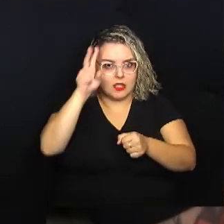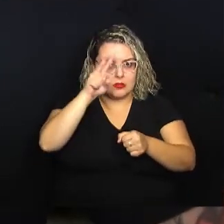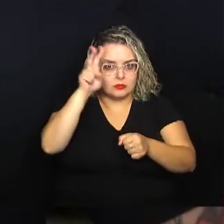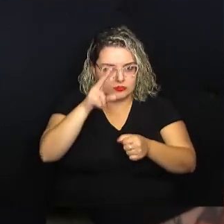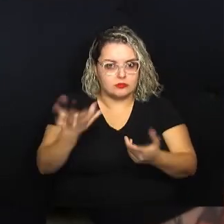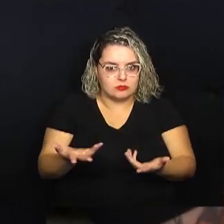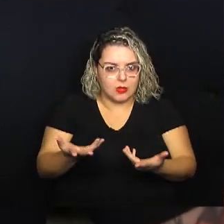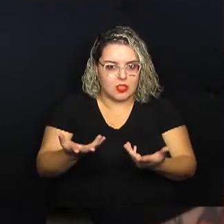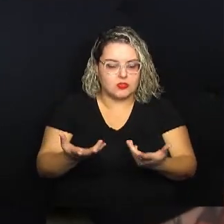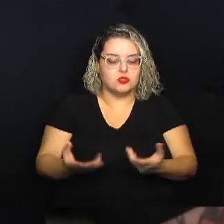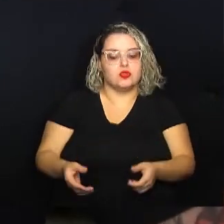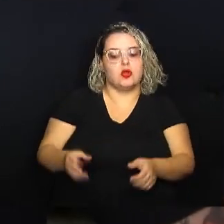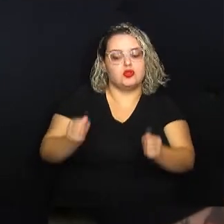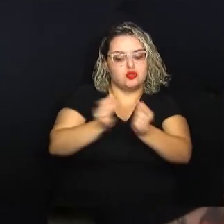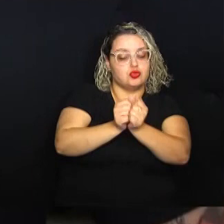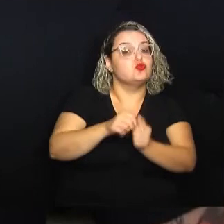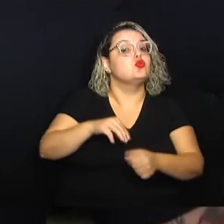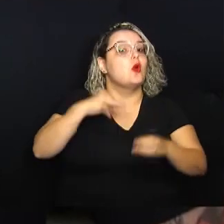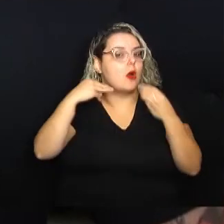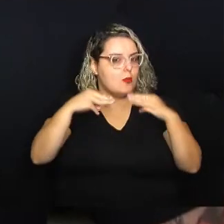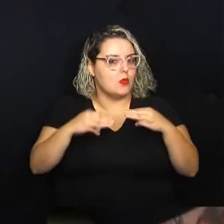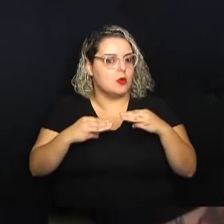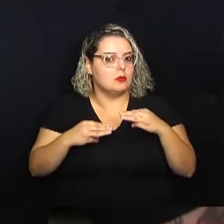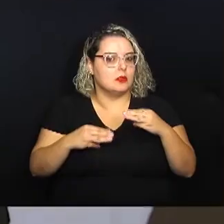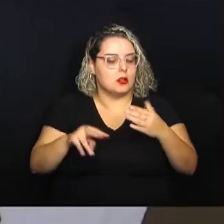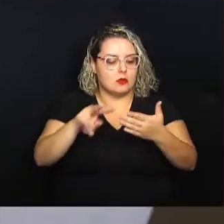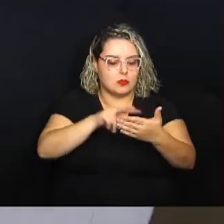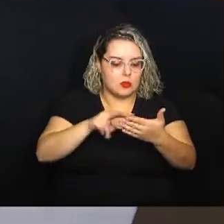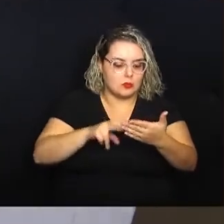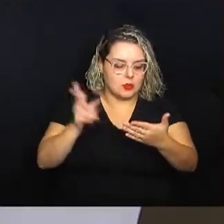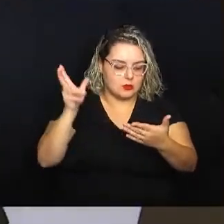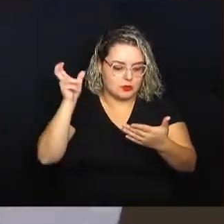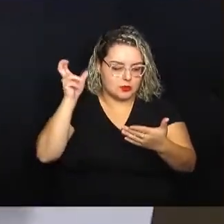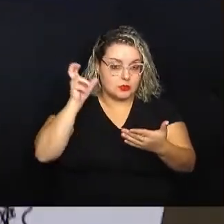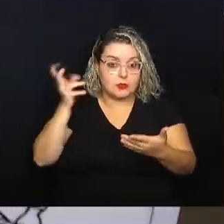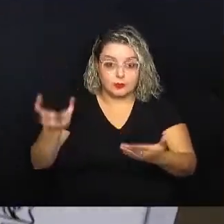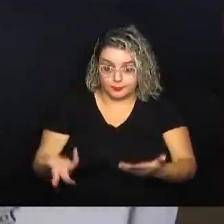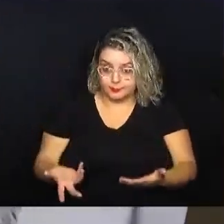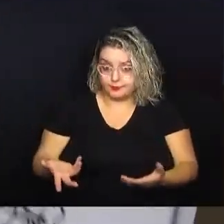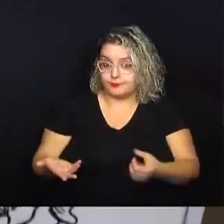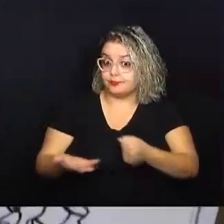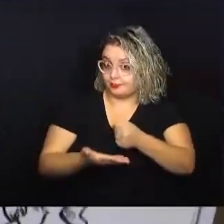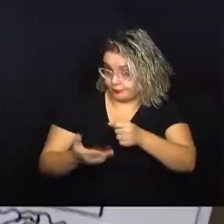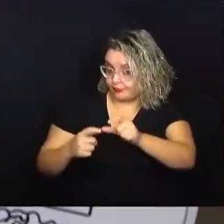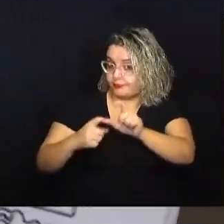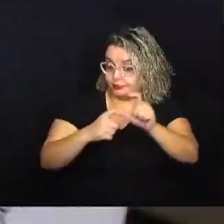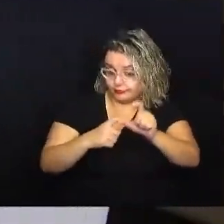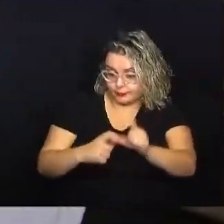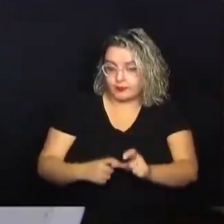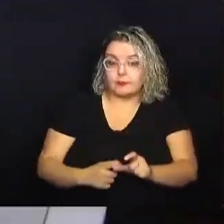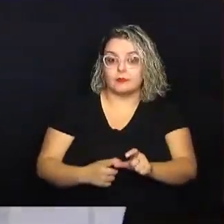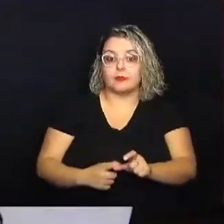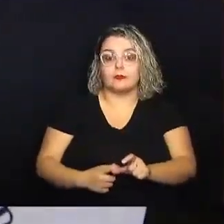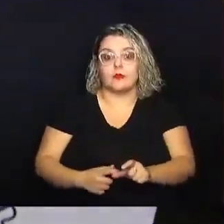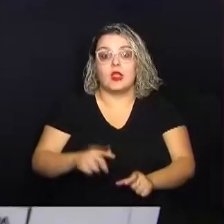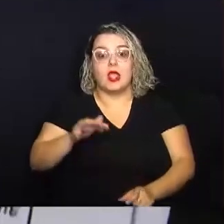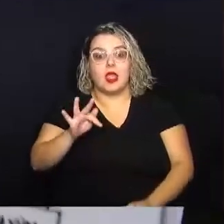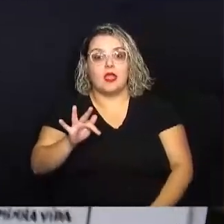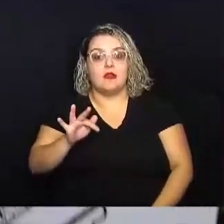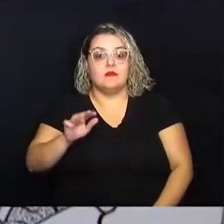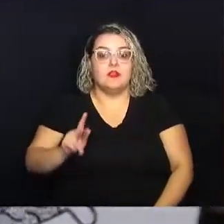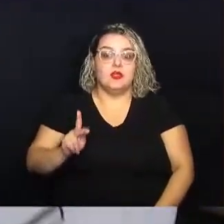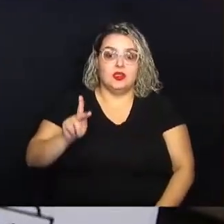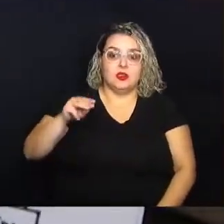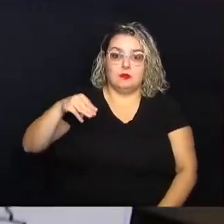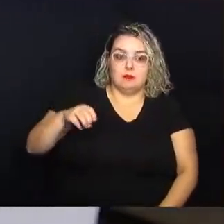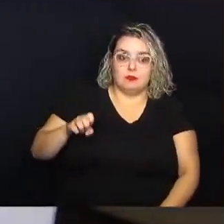durante a leitura do quadrinho. Os fundamentos da HQ são do estilo Graphic Medicine, que apresenta